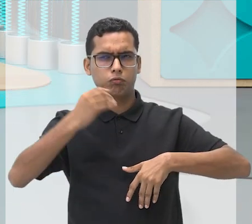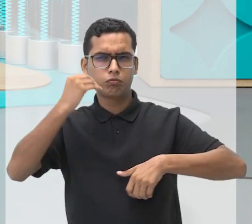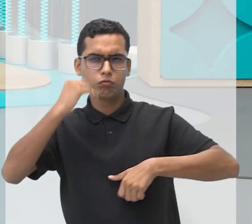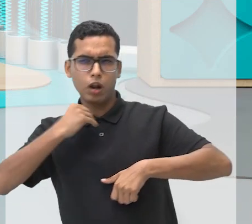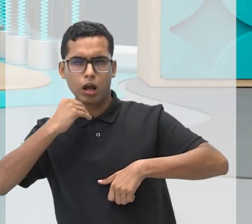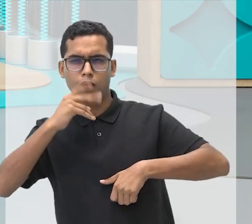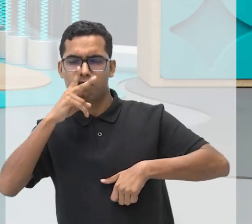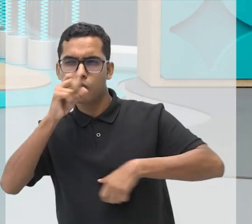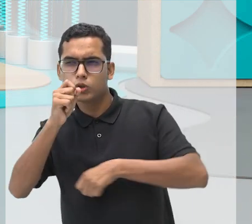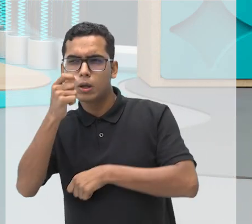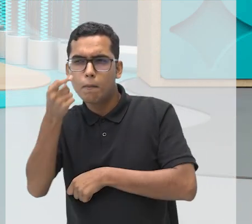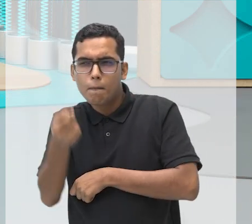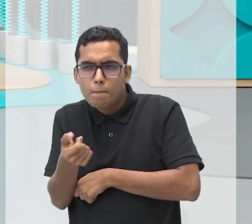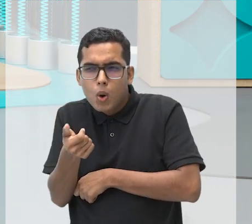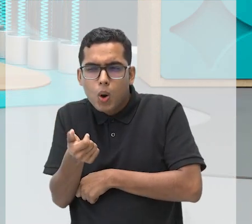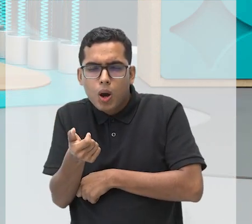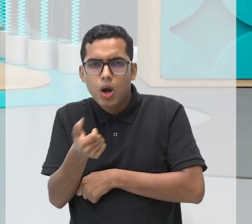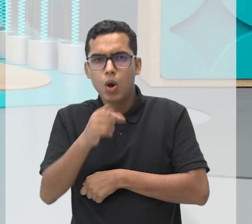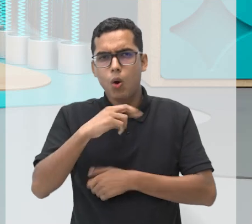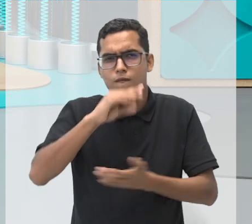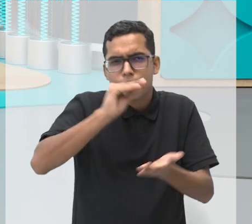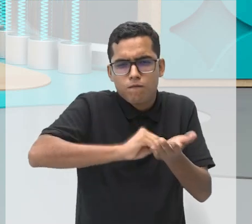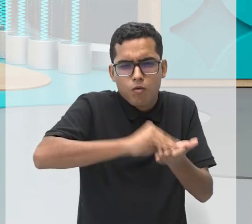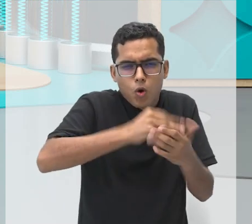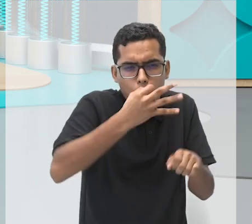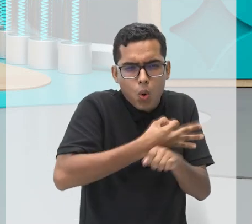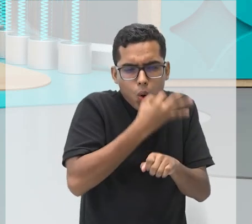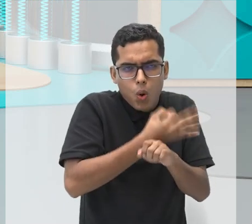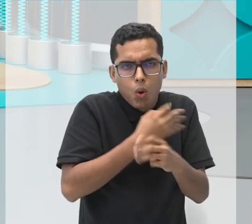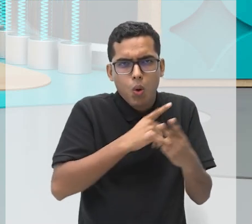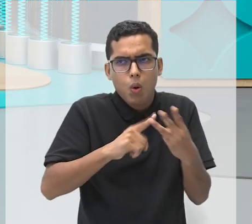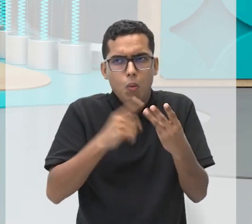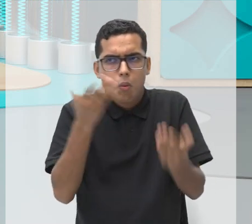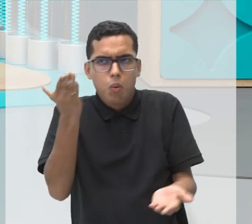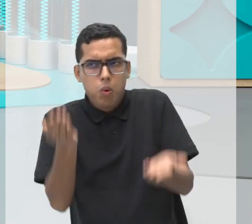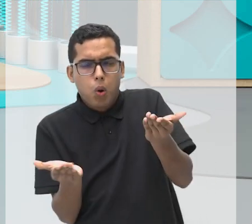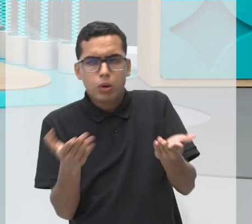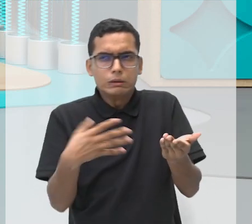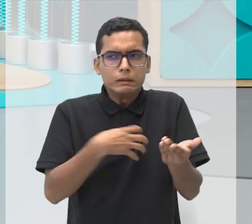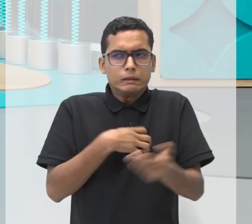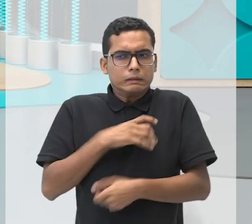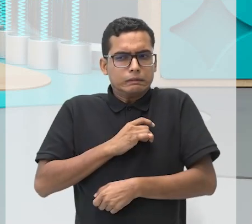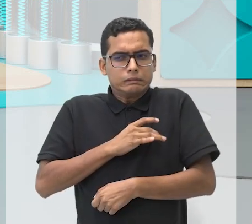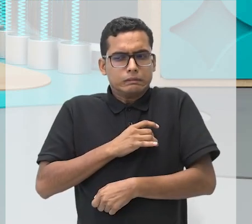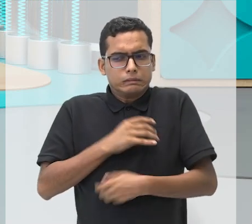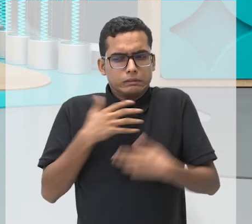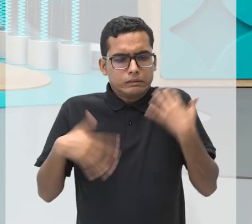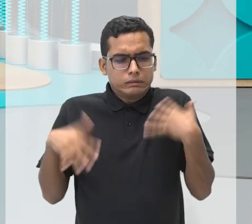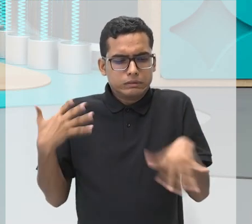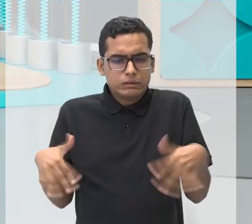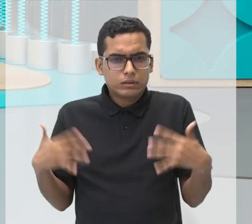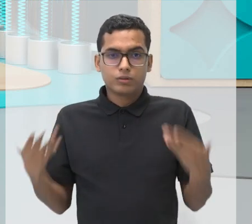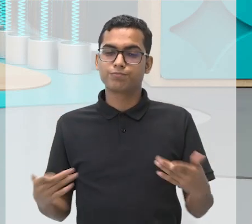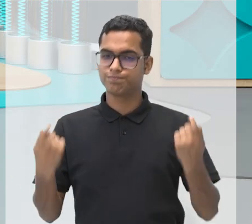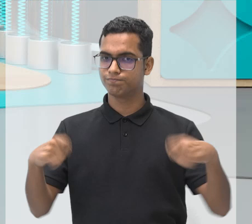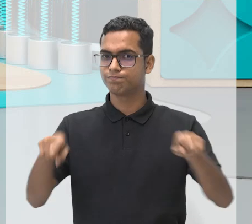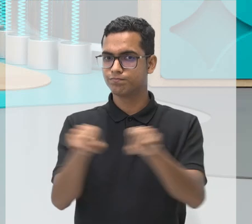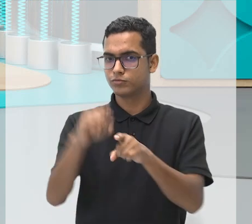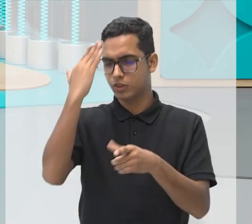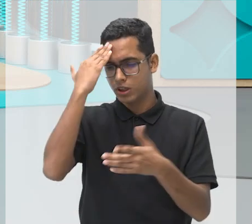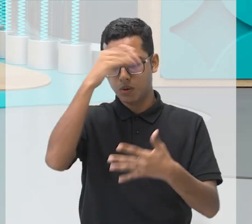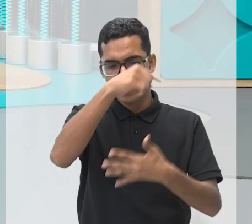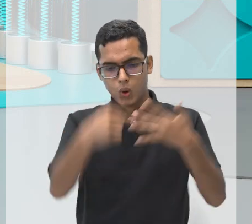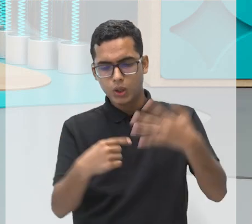que está faltando resistência? Será que a ausência do equilíbrio está me causando medo de fazer essa atividade? A gente precisa conhecer